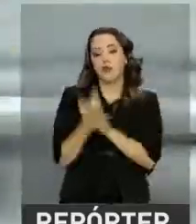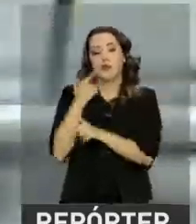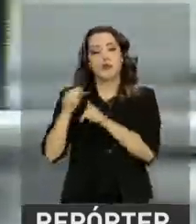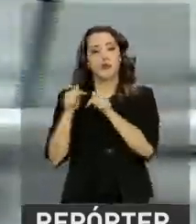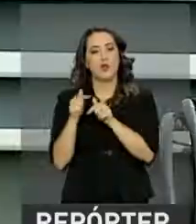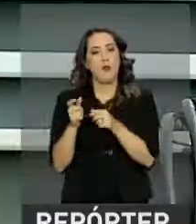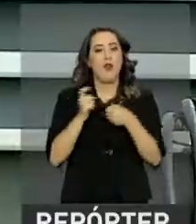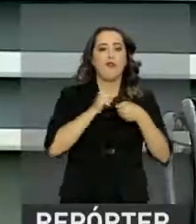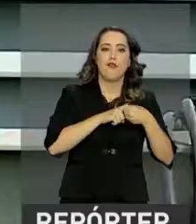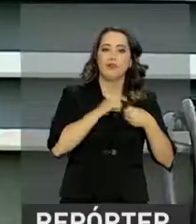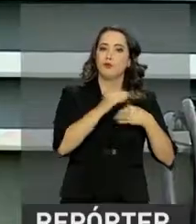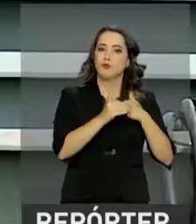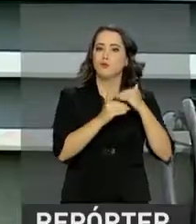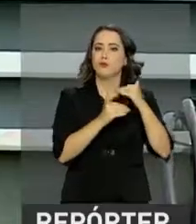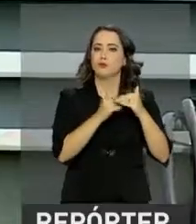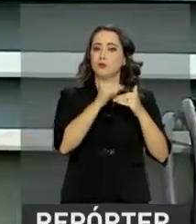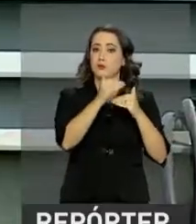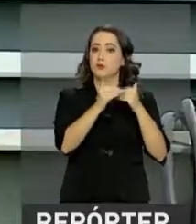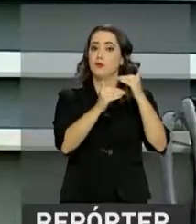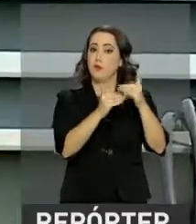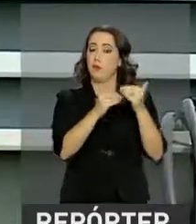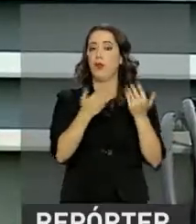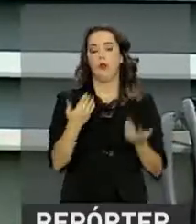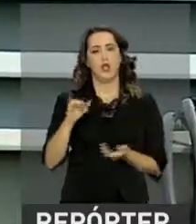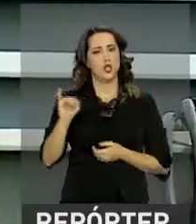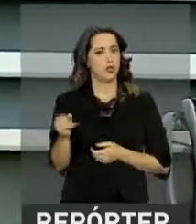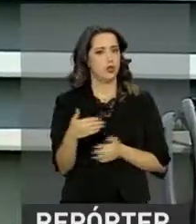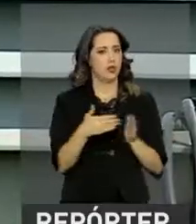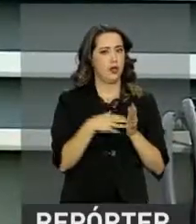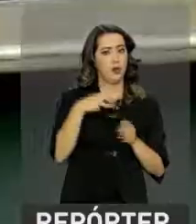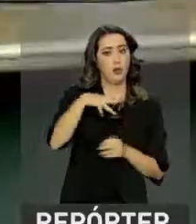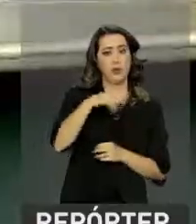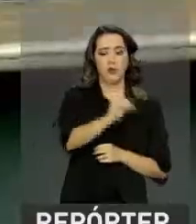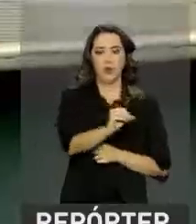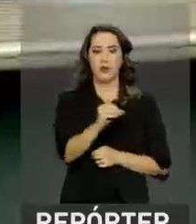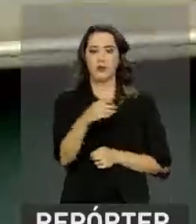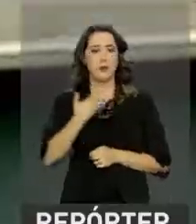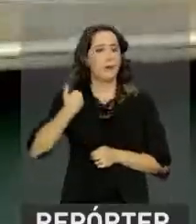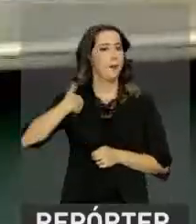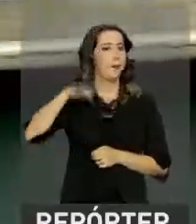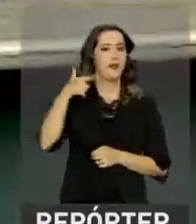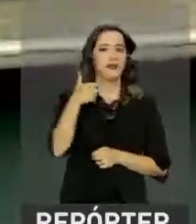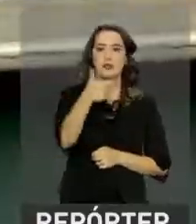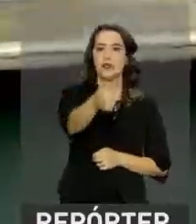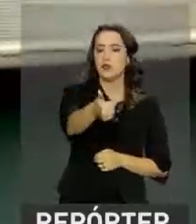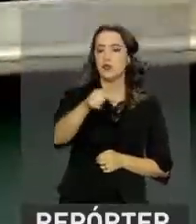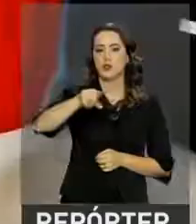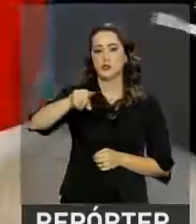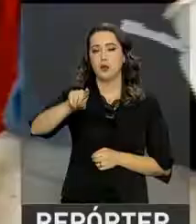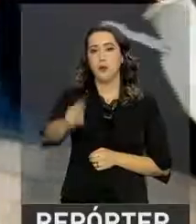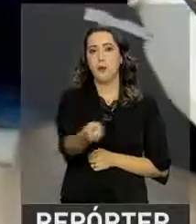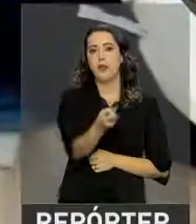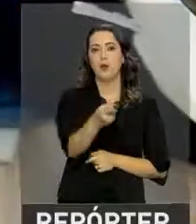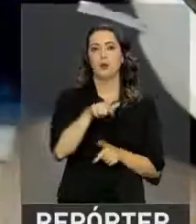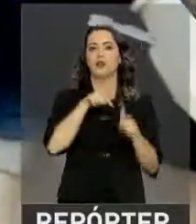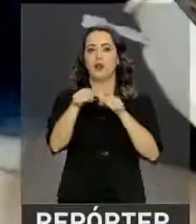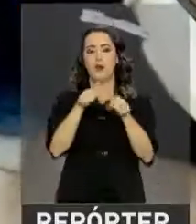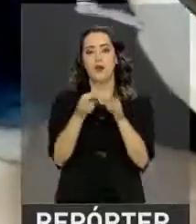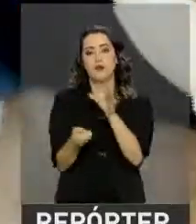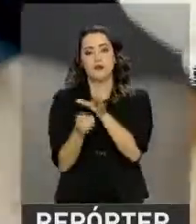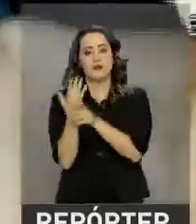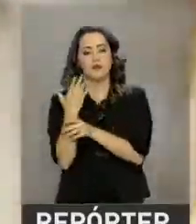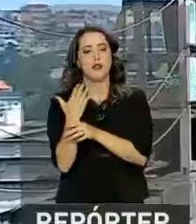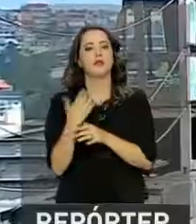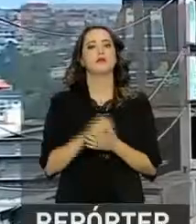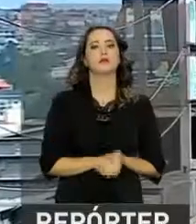voltando de janeiro a março deste ano foram mais de 21 mil postos de trabalho gerados em todo o país pela construção